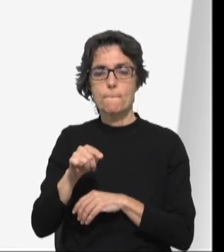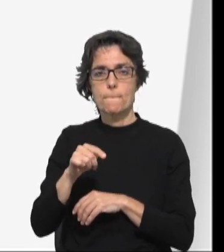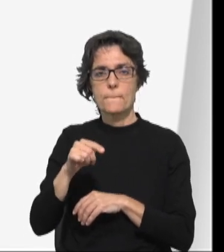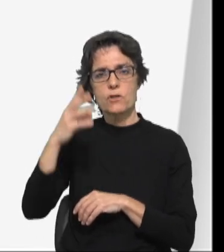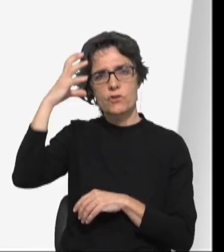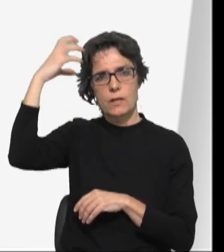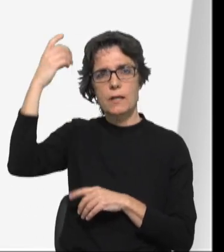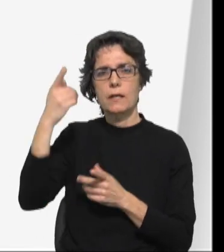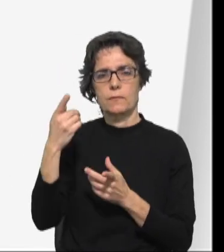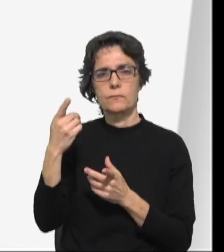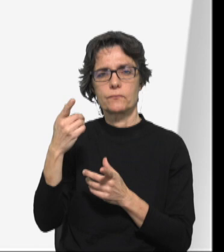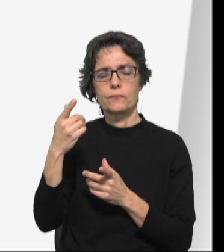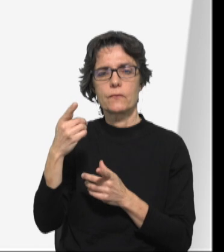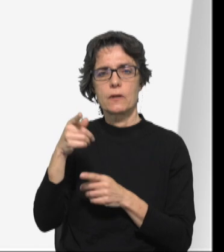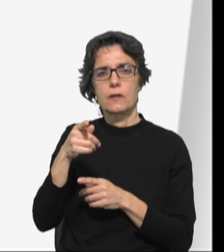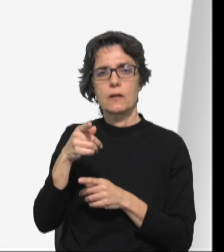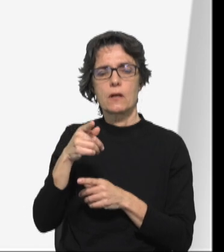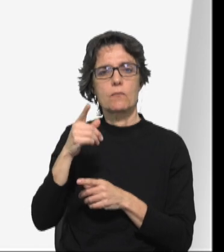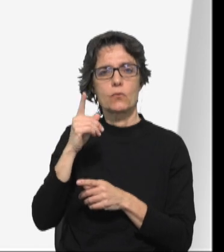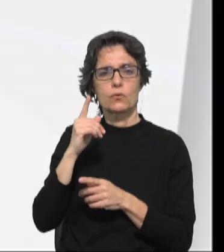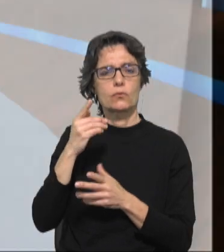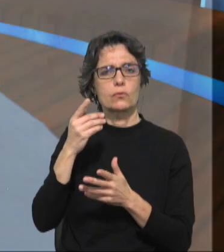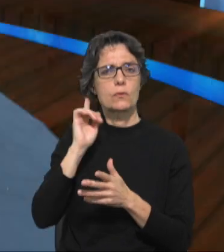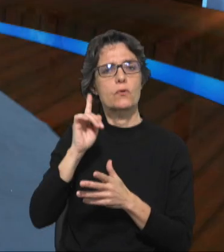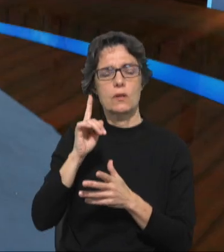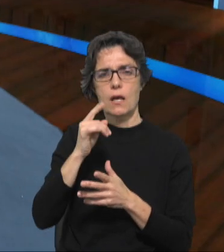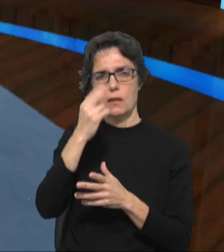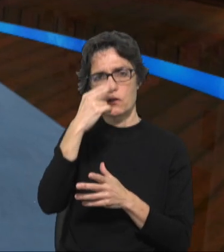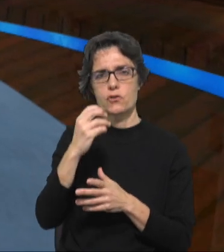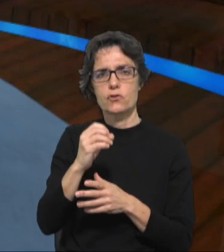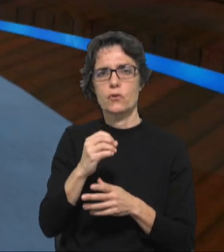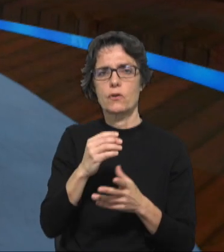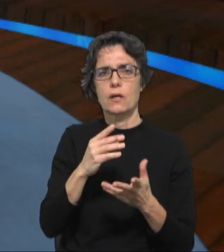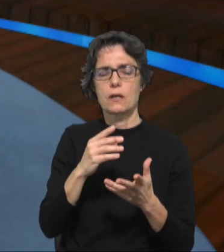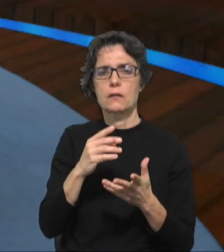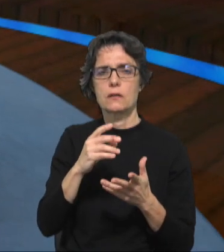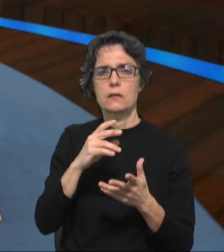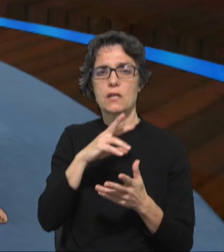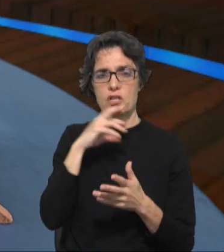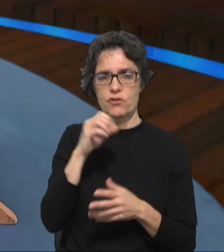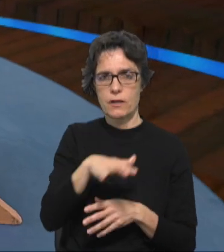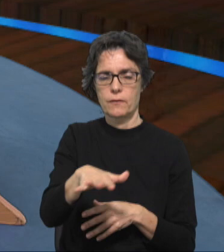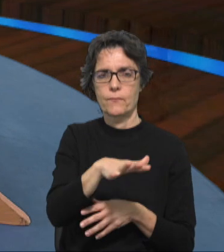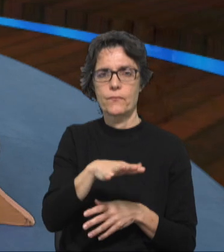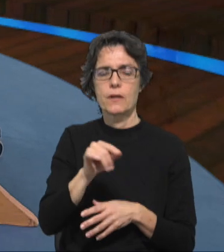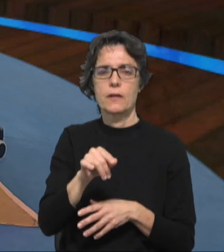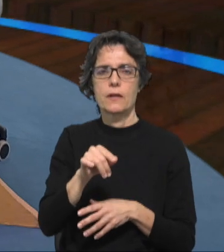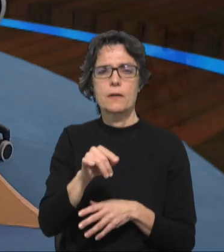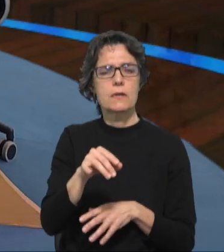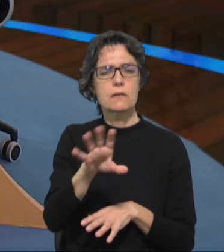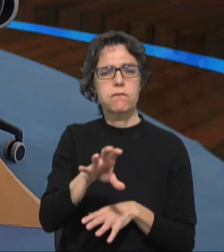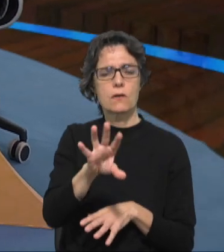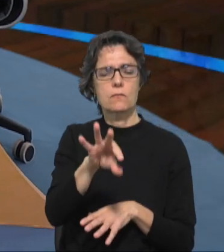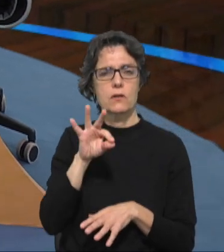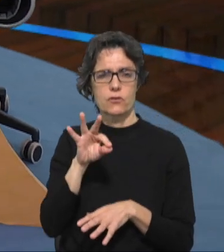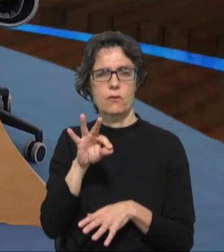seria famoso na história de Israel. Mas há aqui um dado curioso, que é a forma como ele é escolhido,